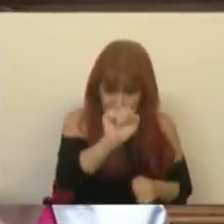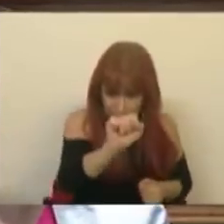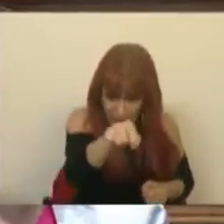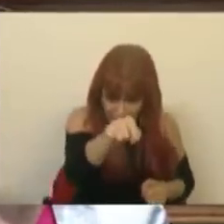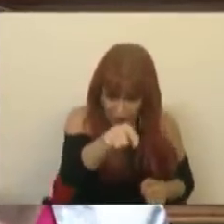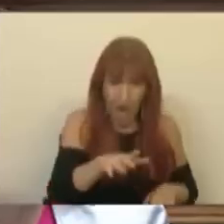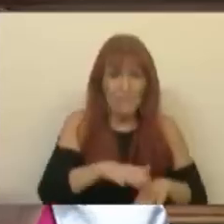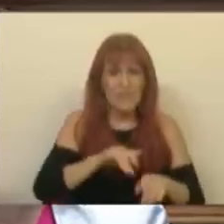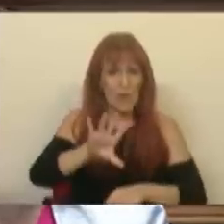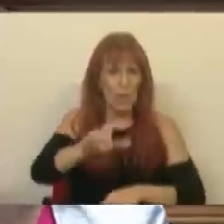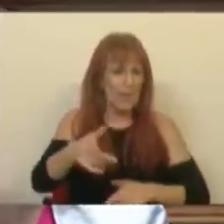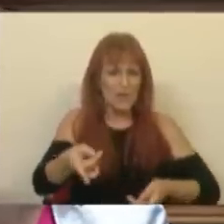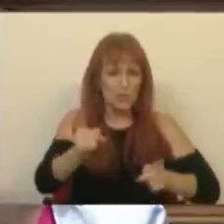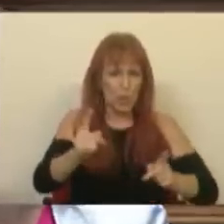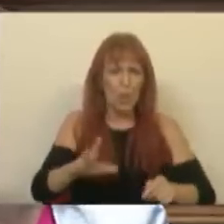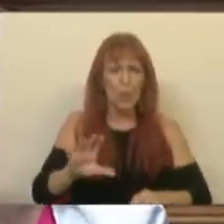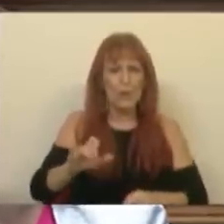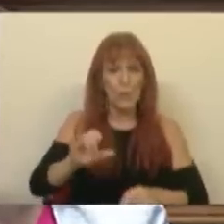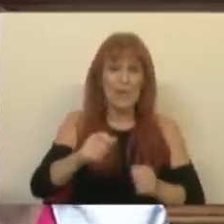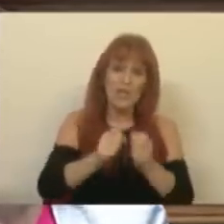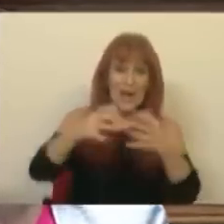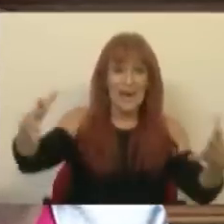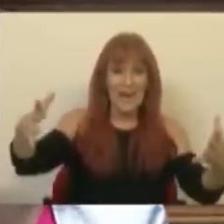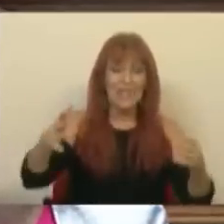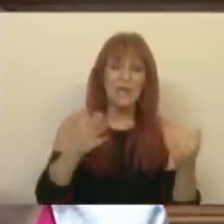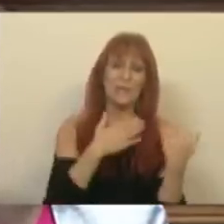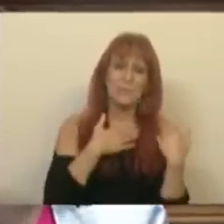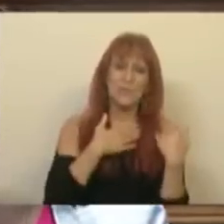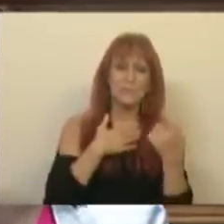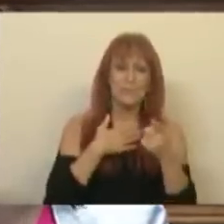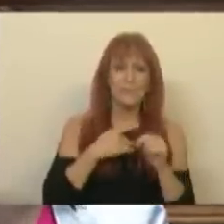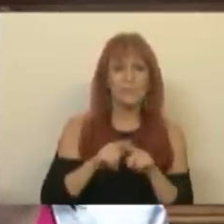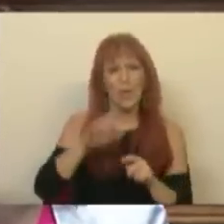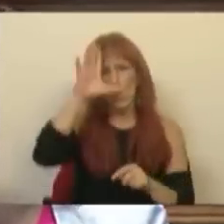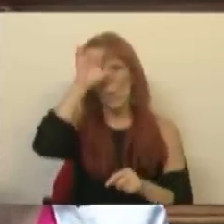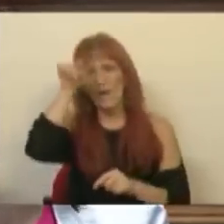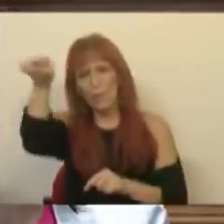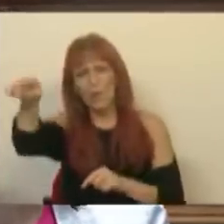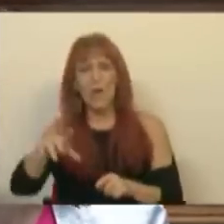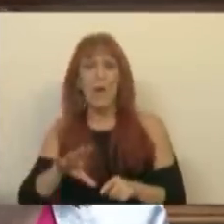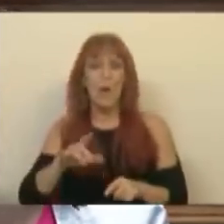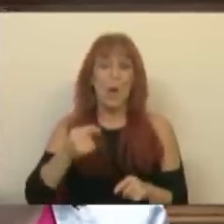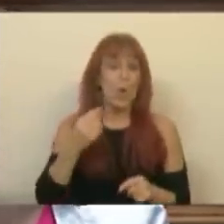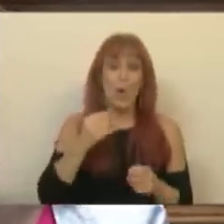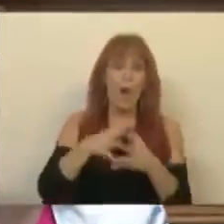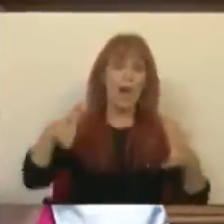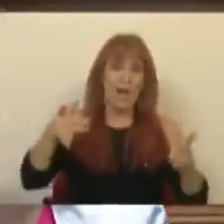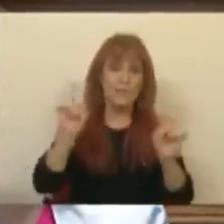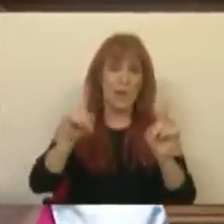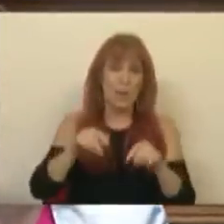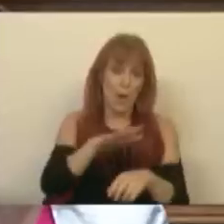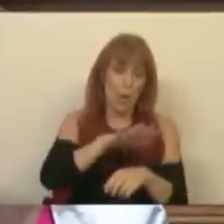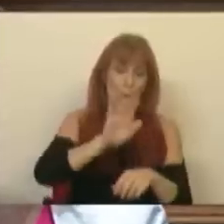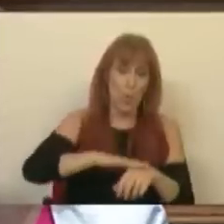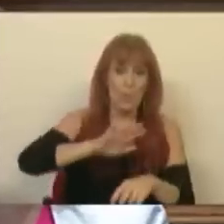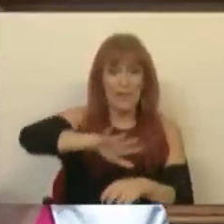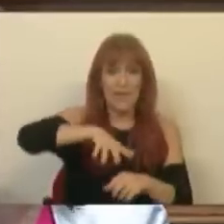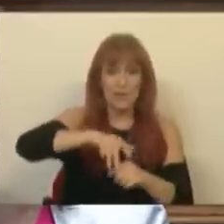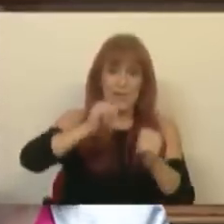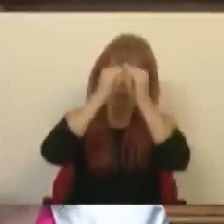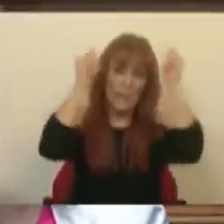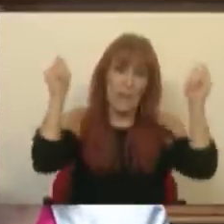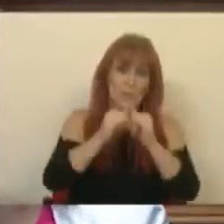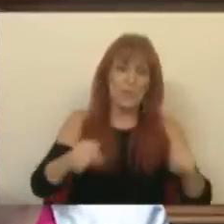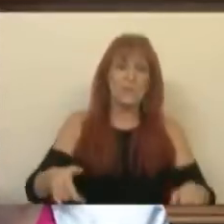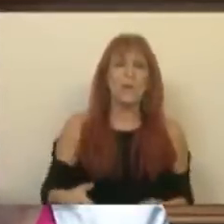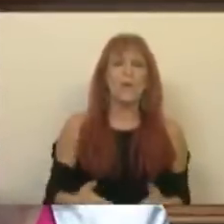fizeram ao país quando o país cresce a responsabilidade é do governo quando não cresce é da conjuntura internacional